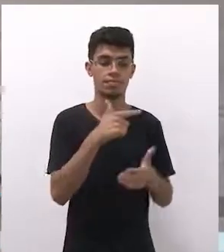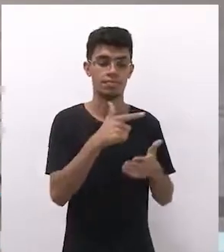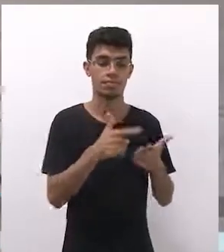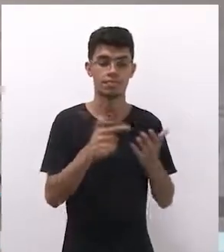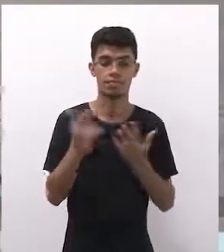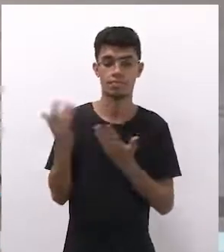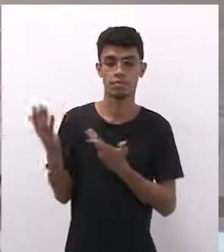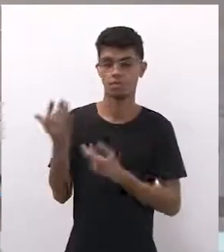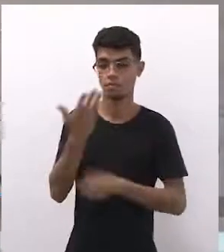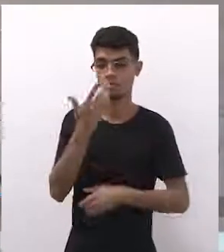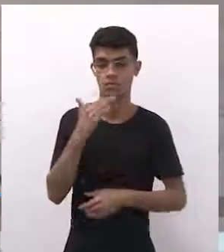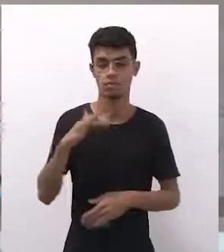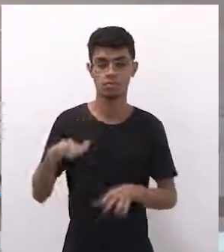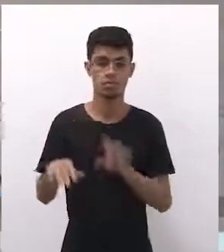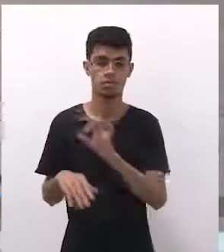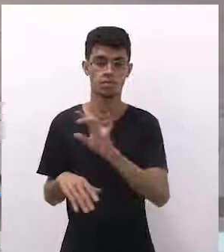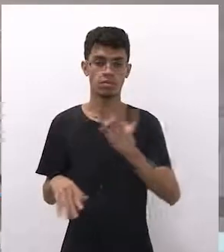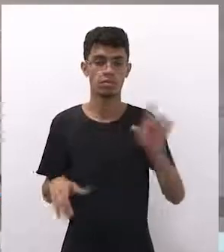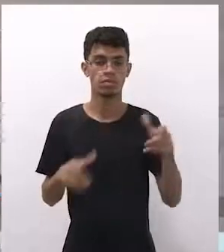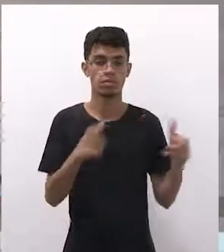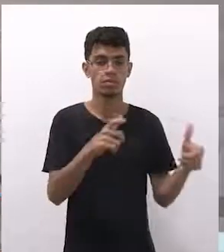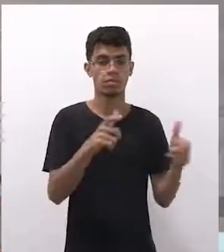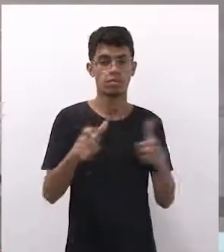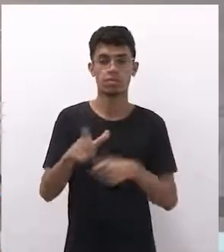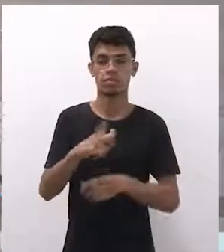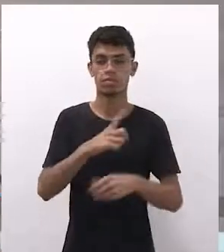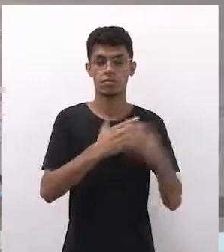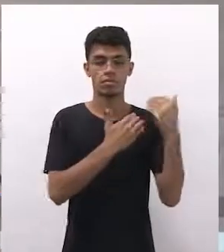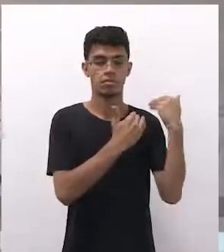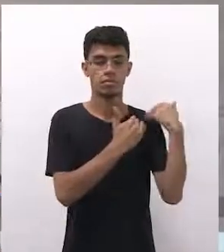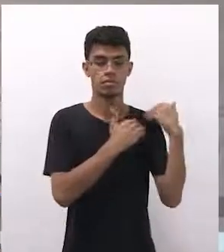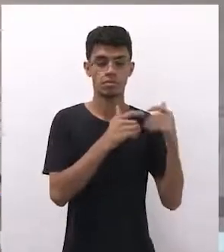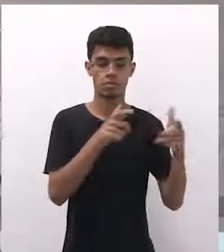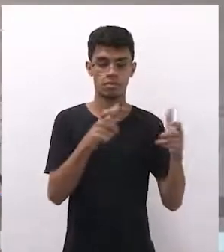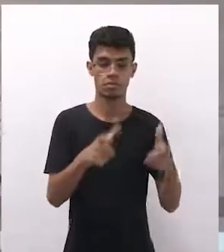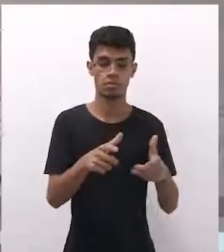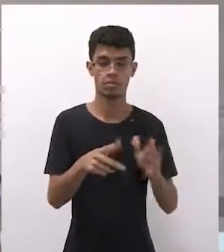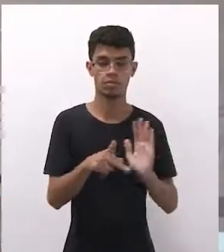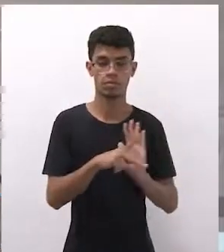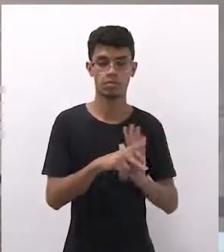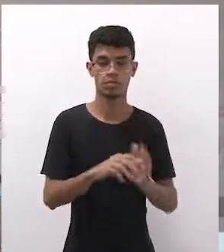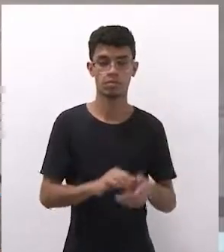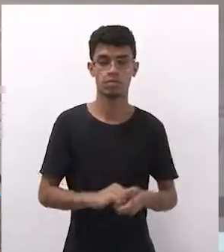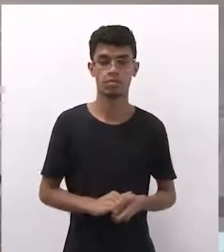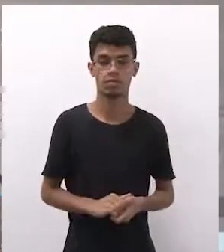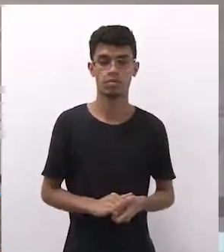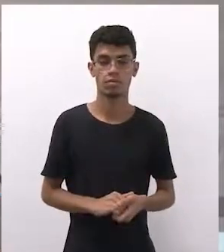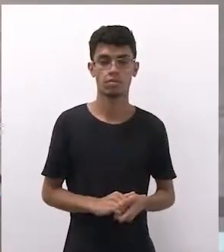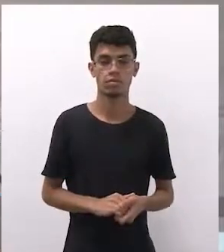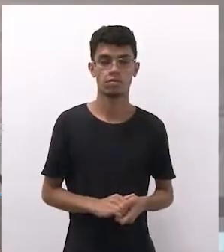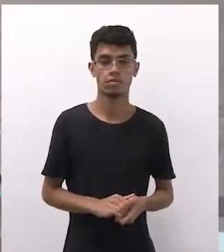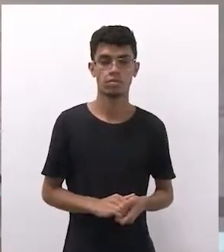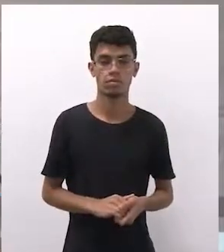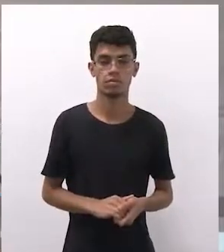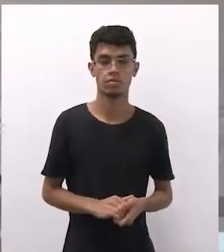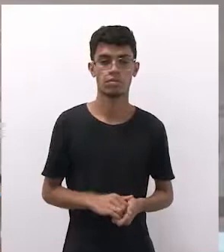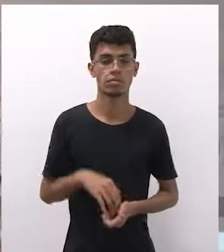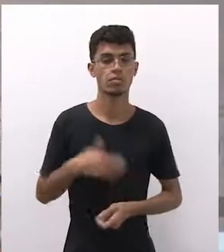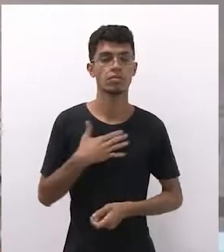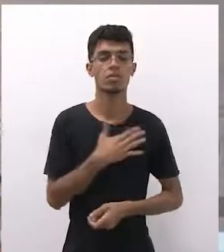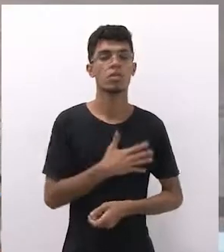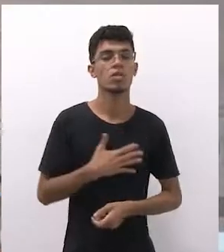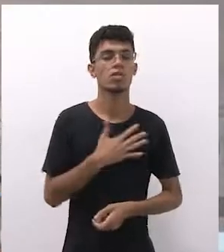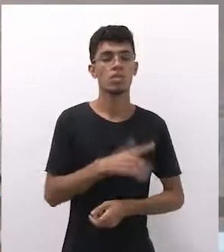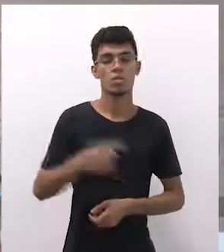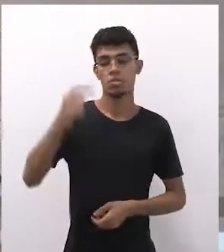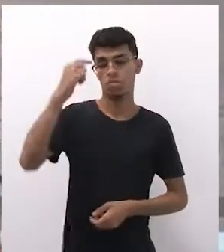um trabalho de cada uma das categorias, cada um a partir do seu lugar, né? Mas eu sempre gosto de pensar,